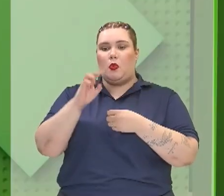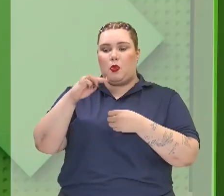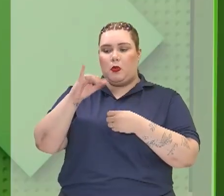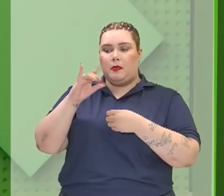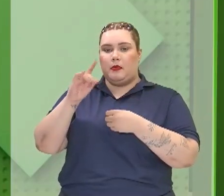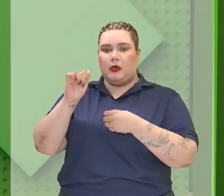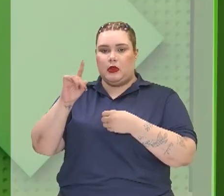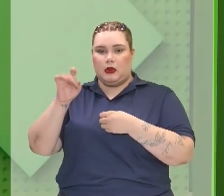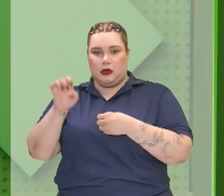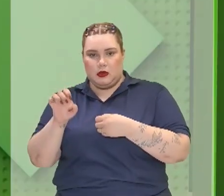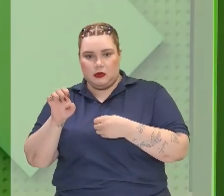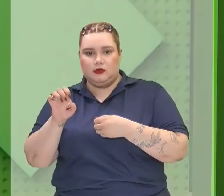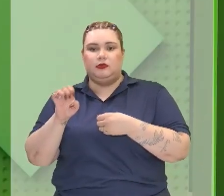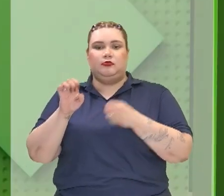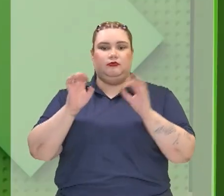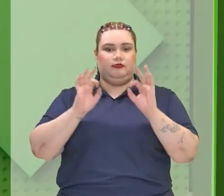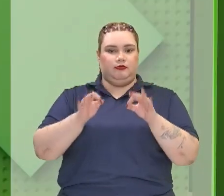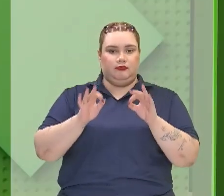essa umidade